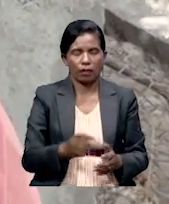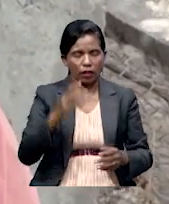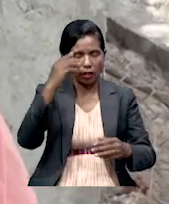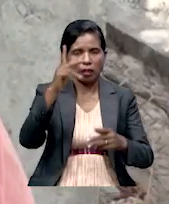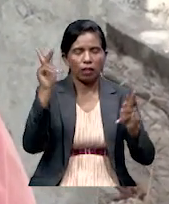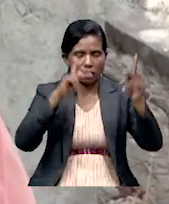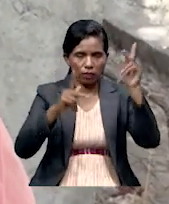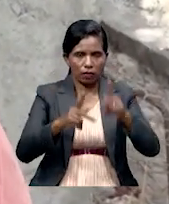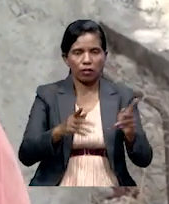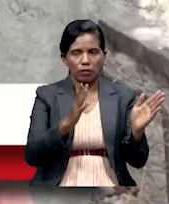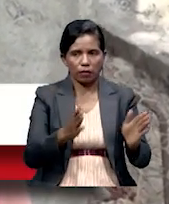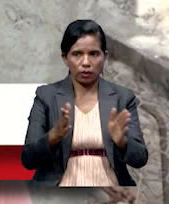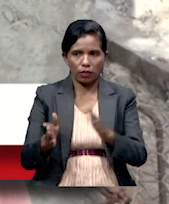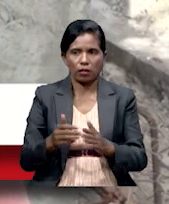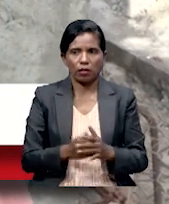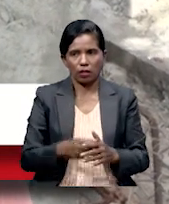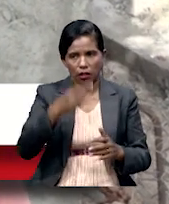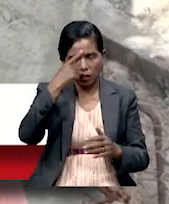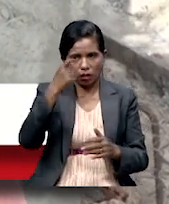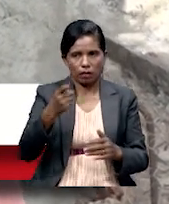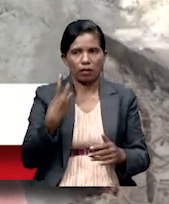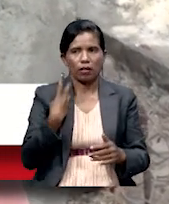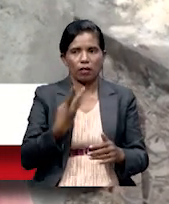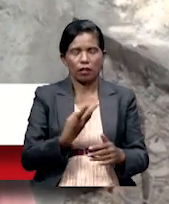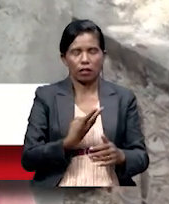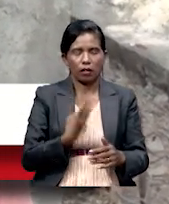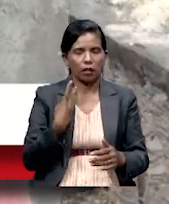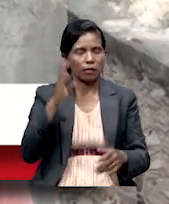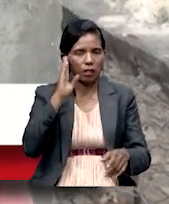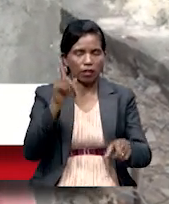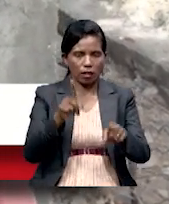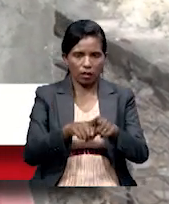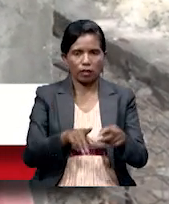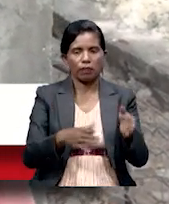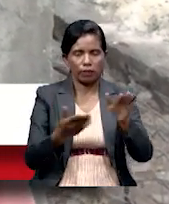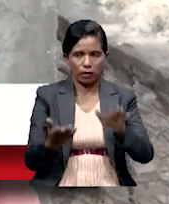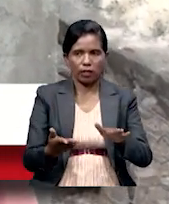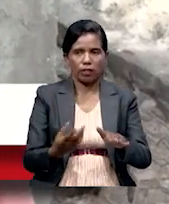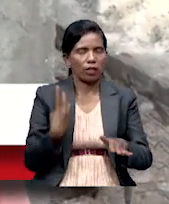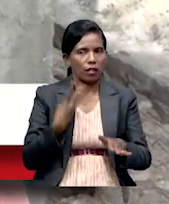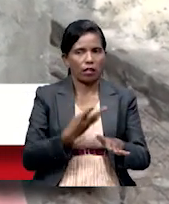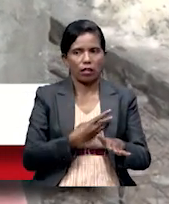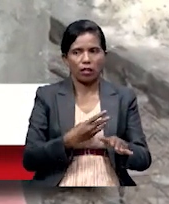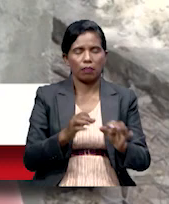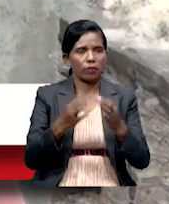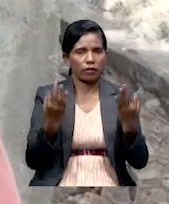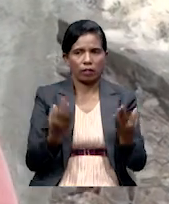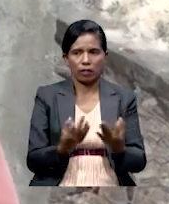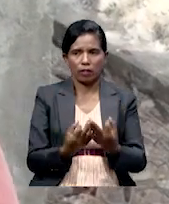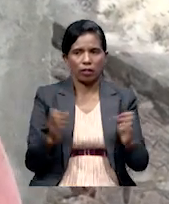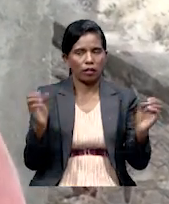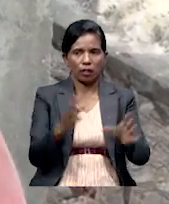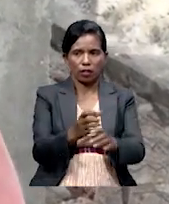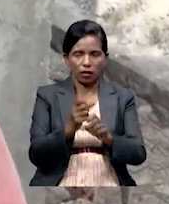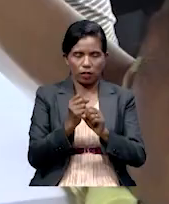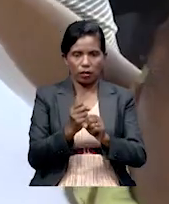Se processo. Se processo tamba. Aling Matebiang, né? Ami la ami familia la si mo bot